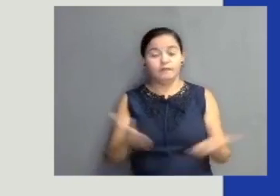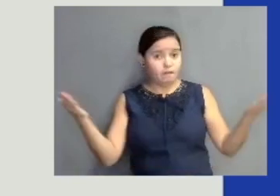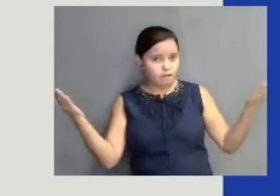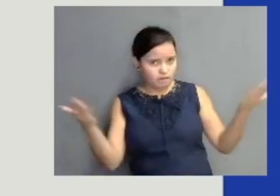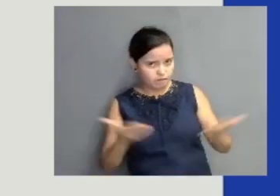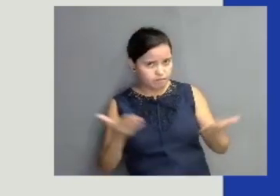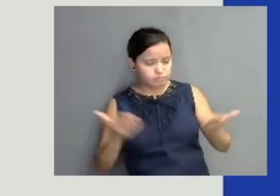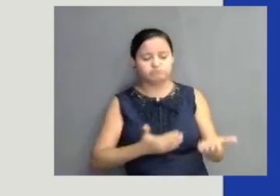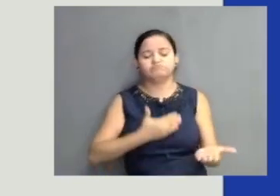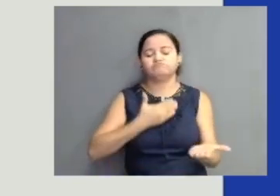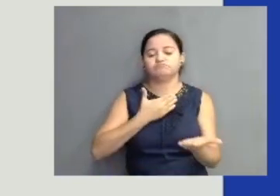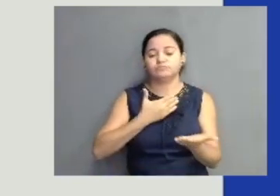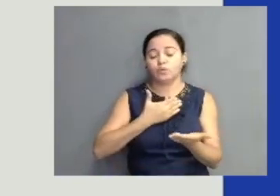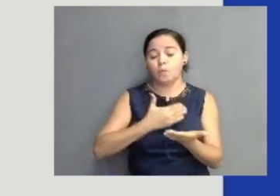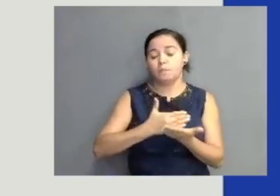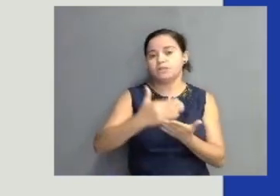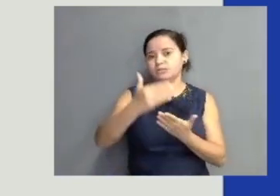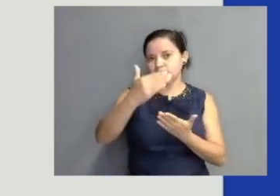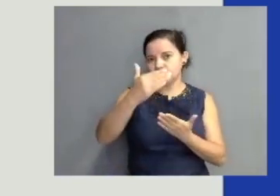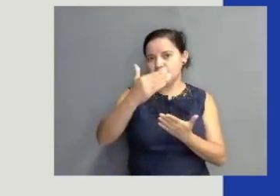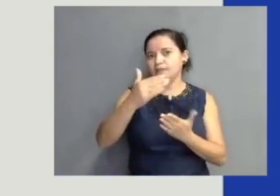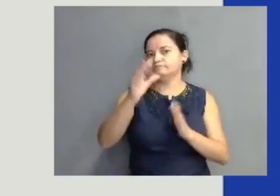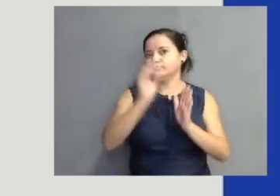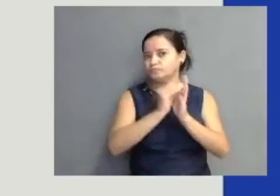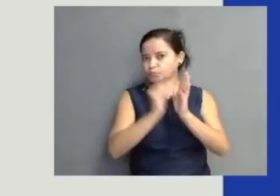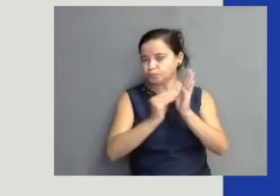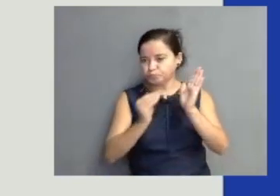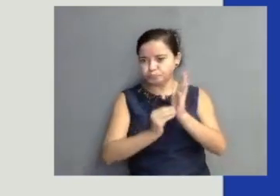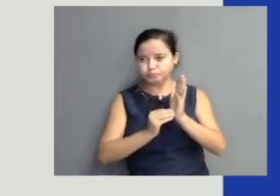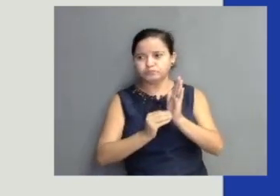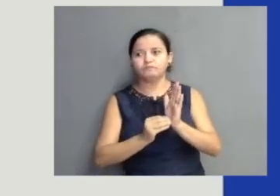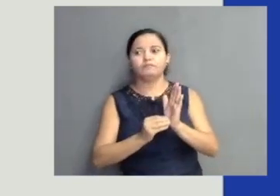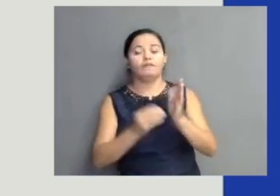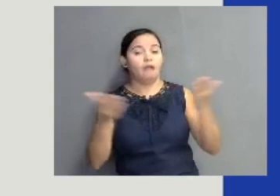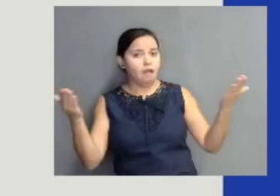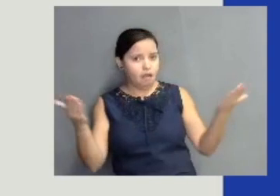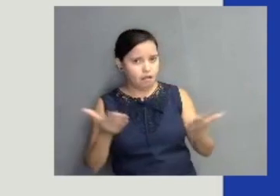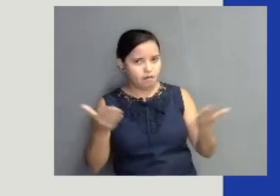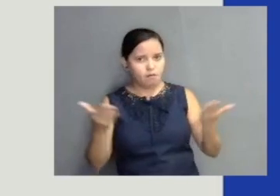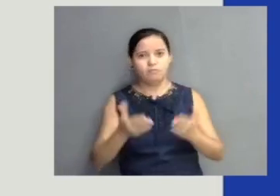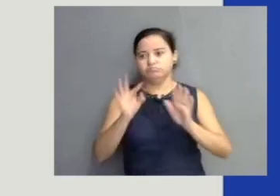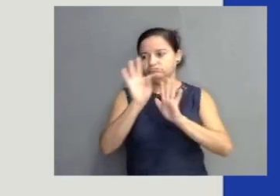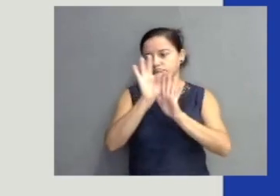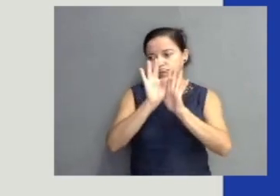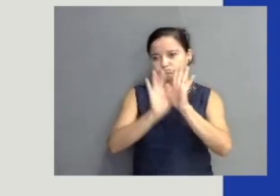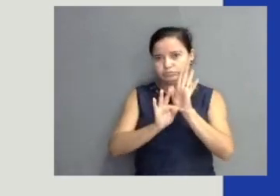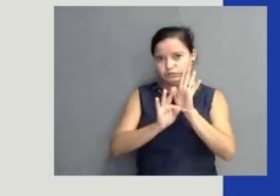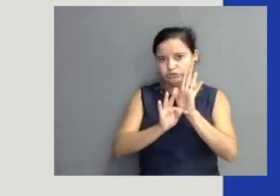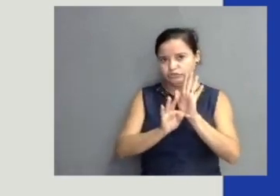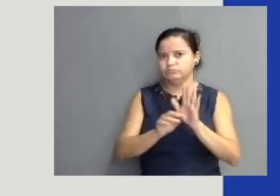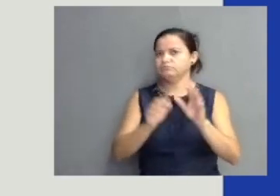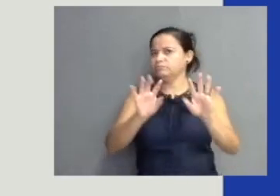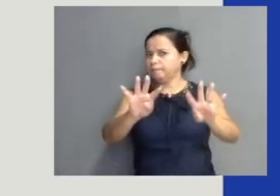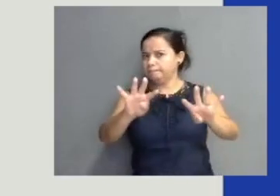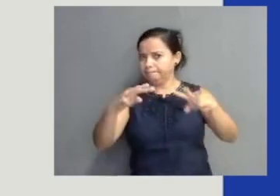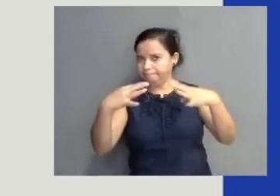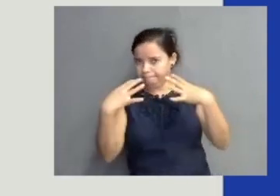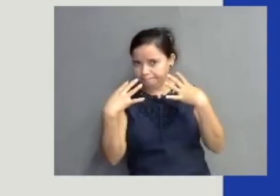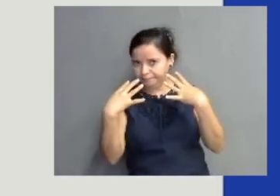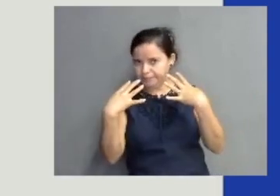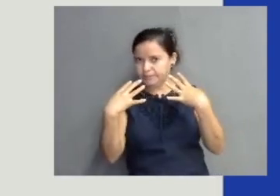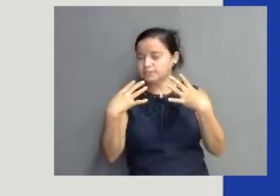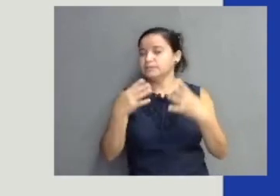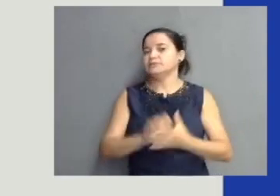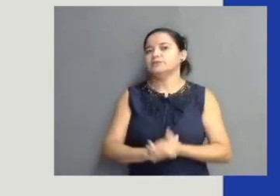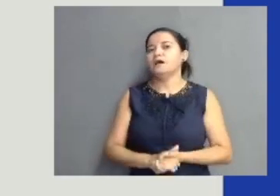para introduzir o nosso conteúdo, nós vamos trazer esse primeiro textinho. Eu peço que você preste aí atenção e a partir da